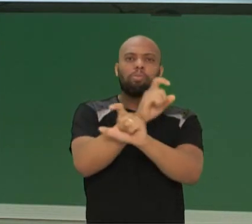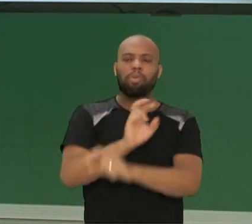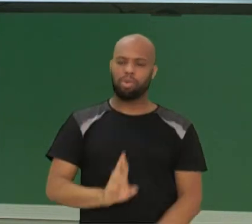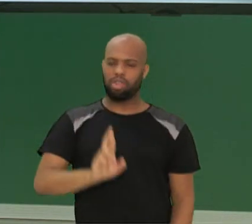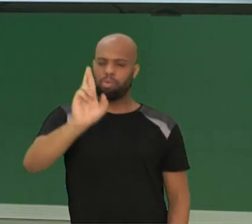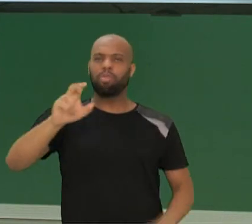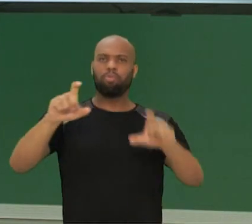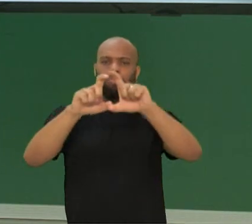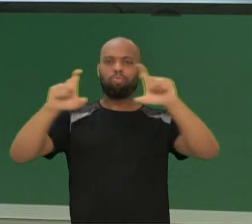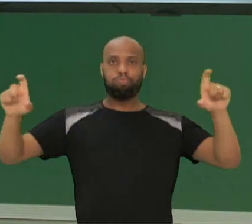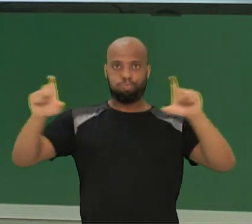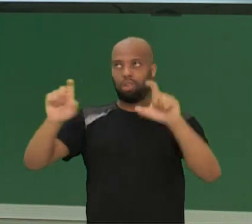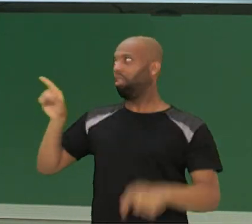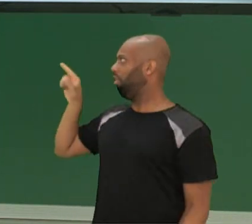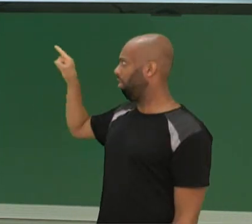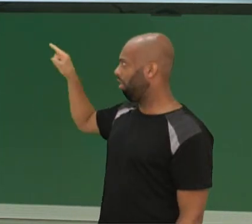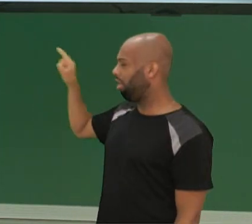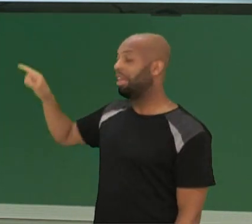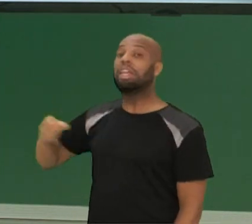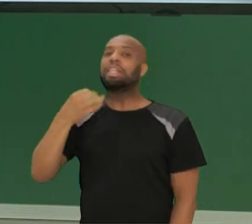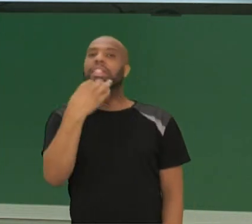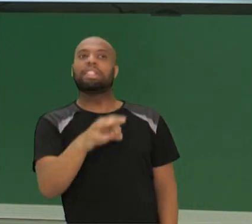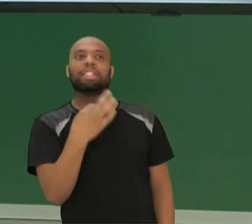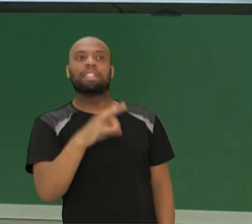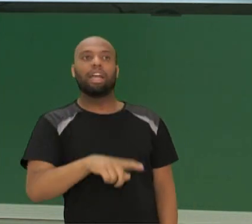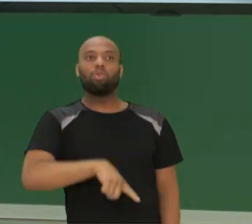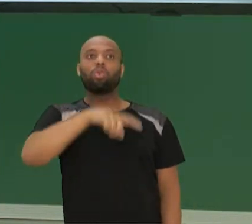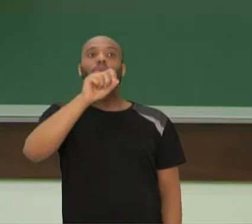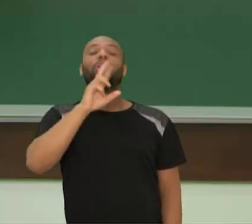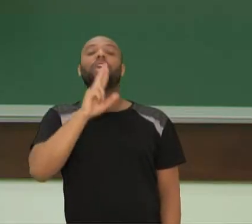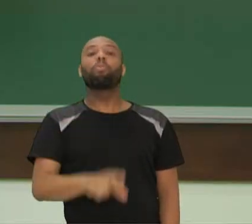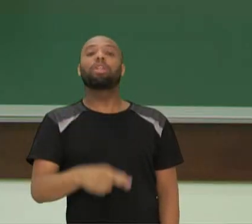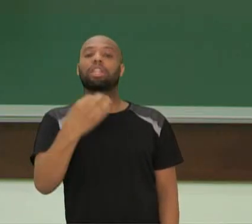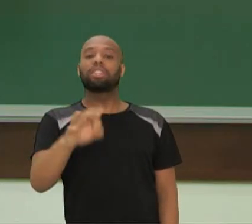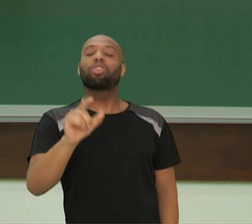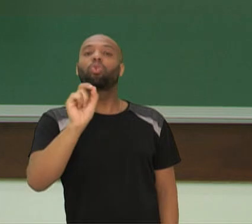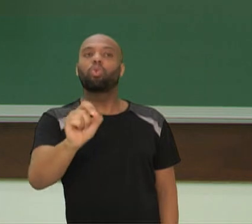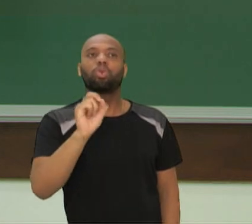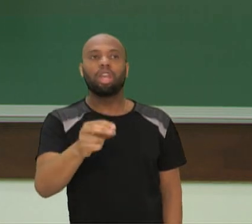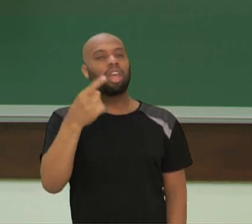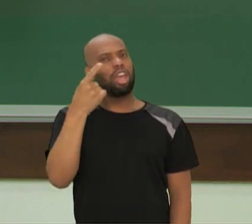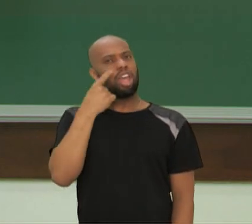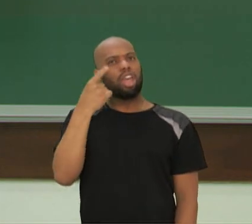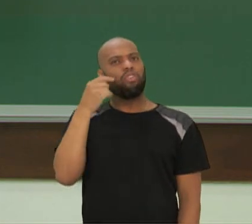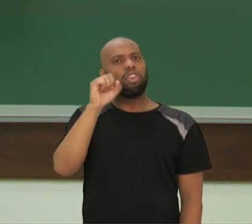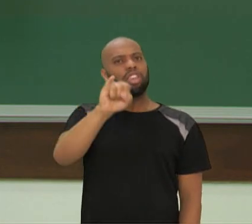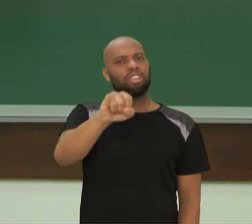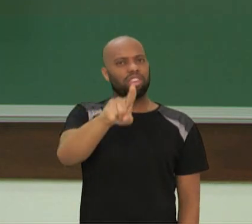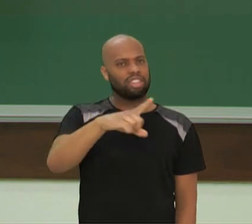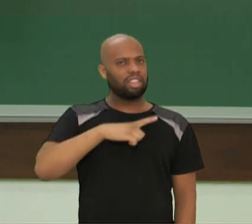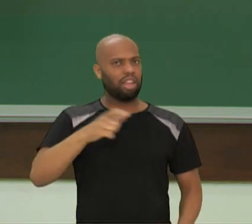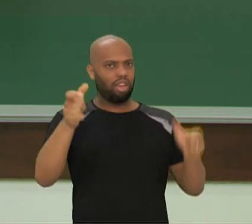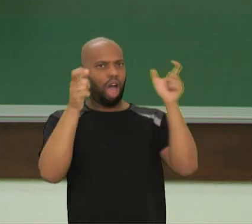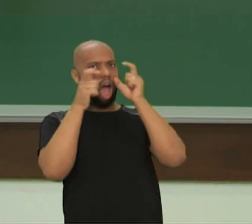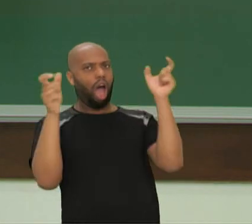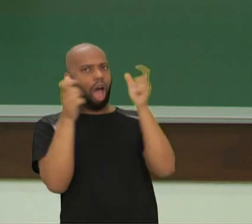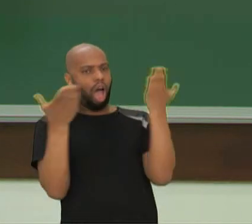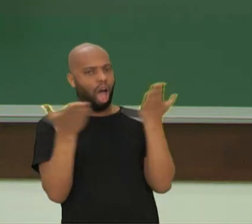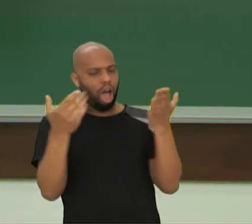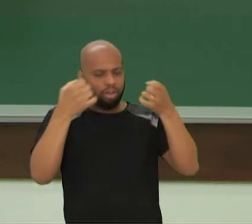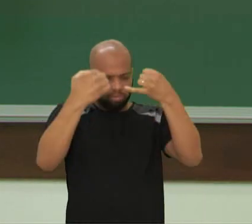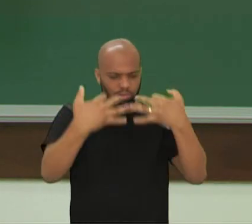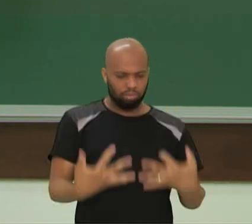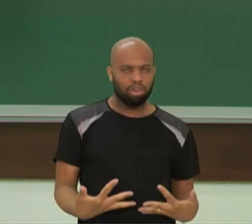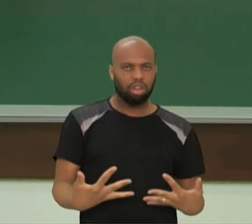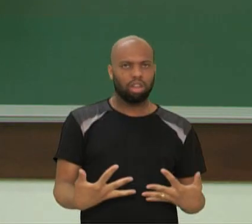pela equação. É correto afirmar que? Então, vamos ver se vocês prestaram atenção naquilo que eu estava falando